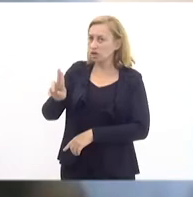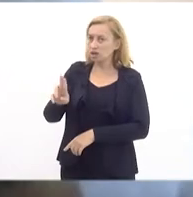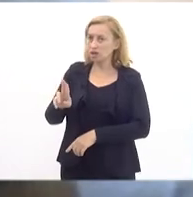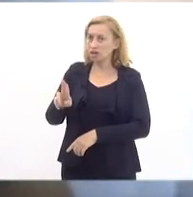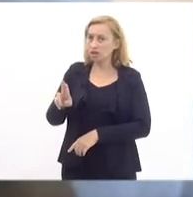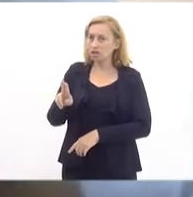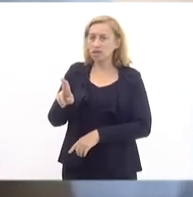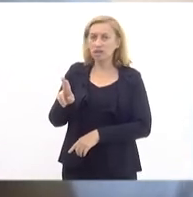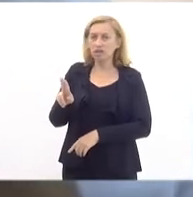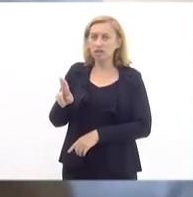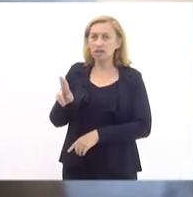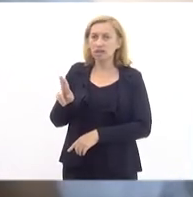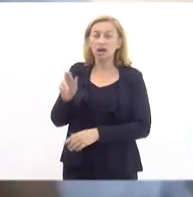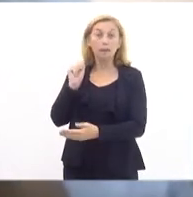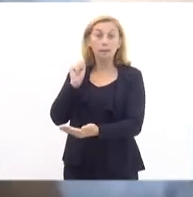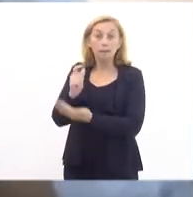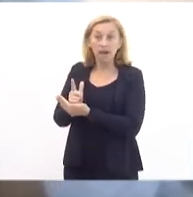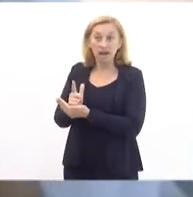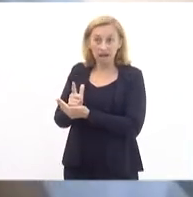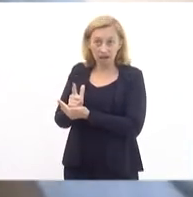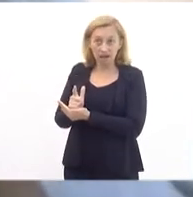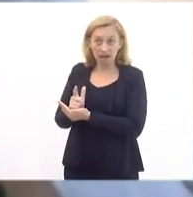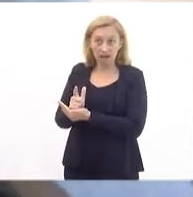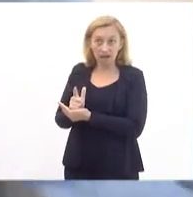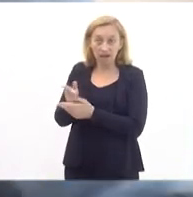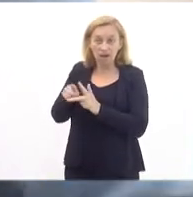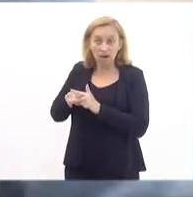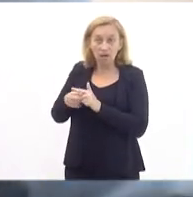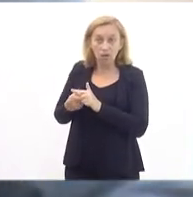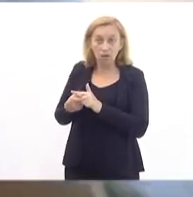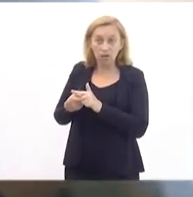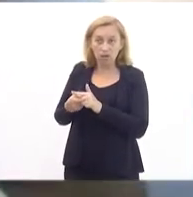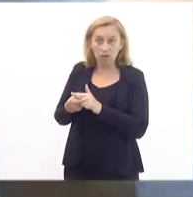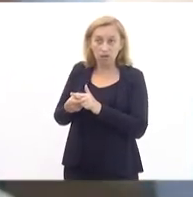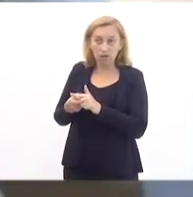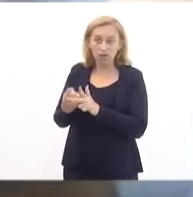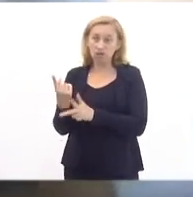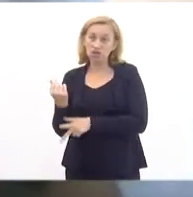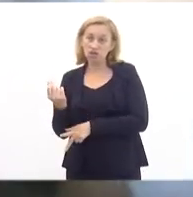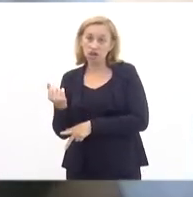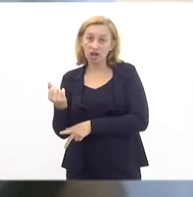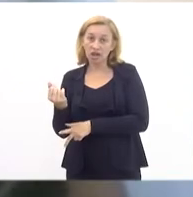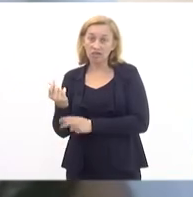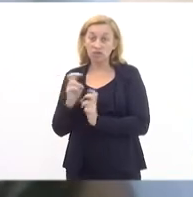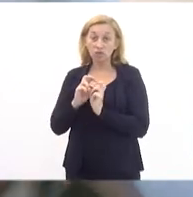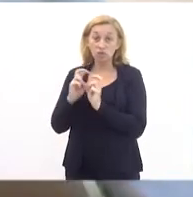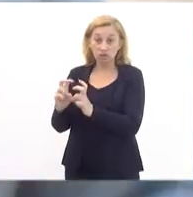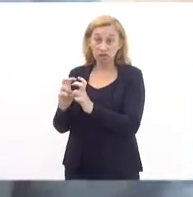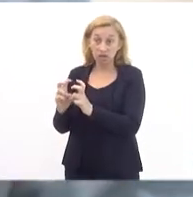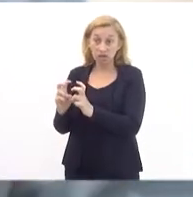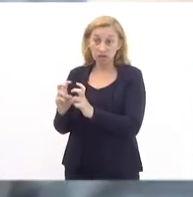honrar o pagamento de correção de tarifa de passagem e não vem correção